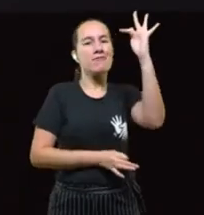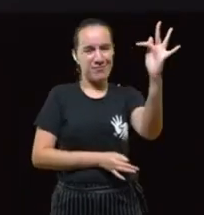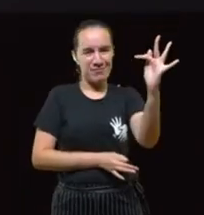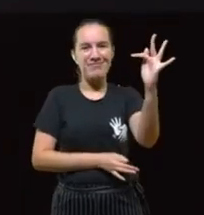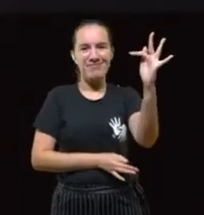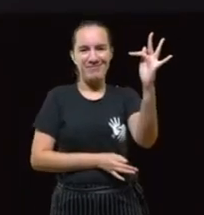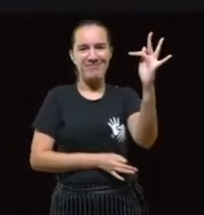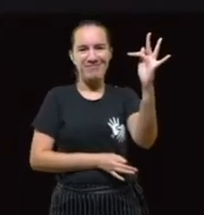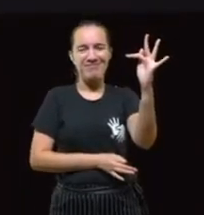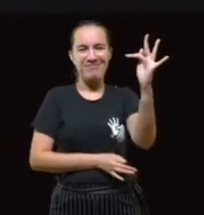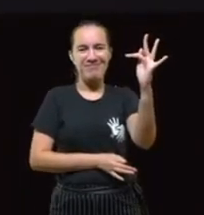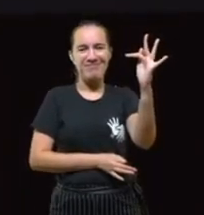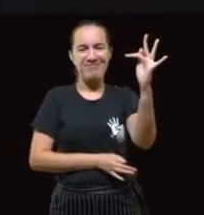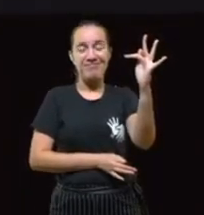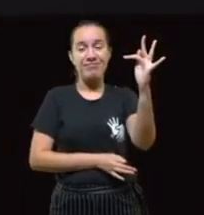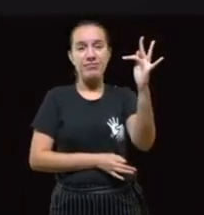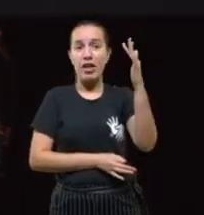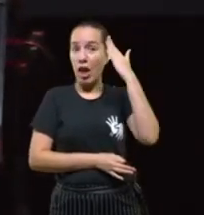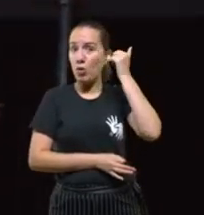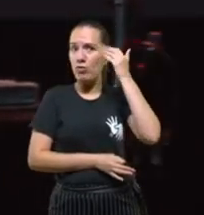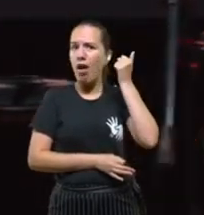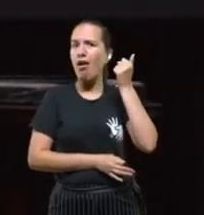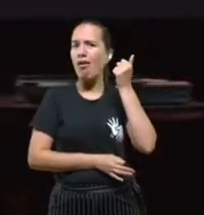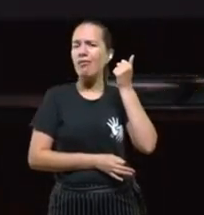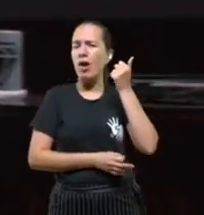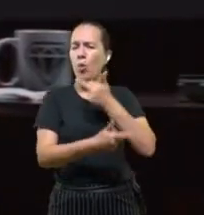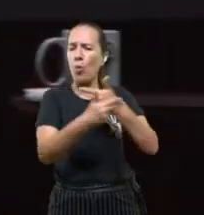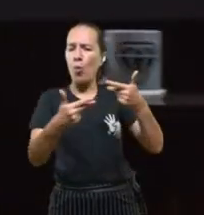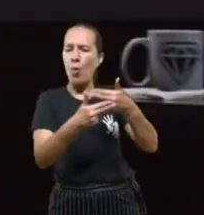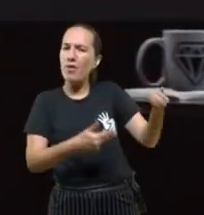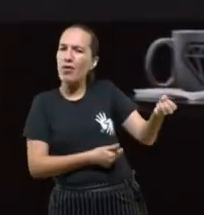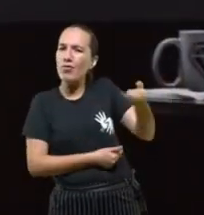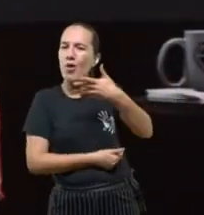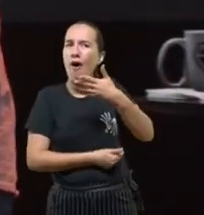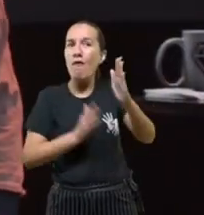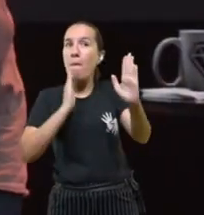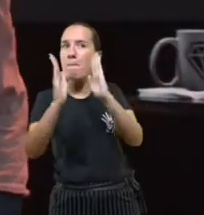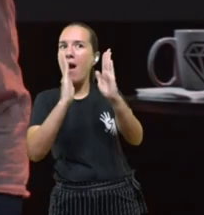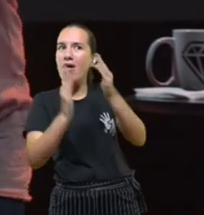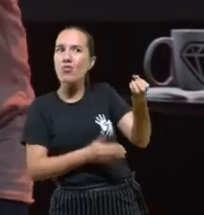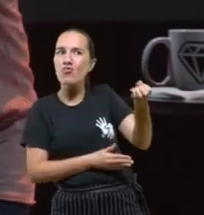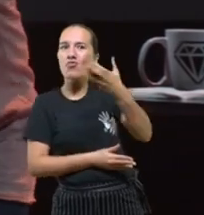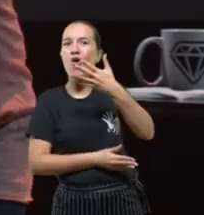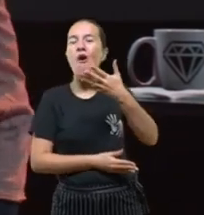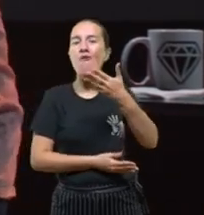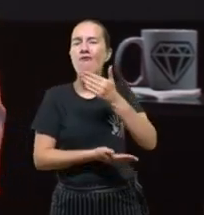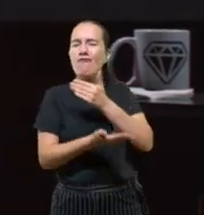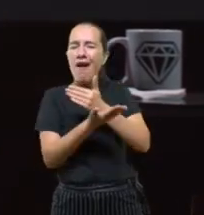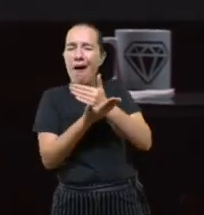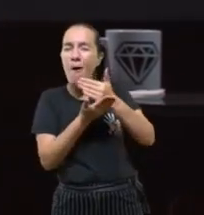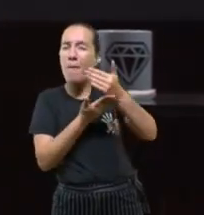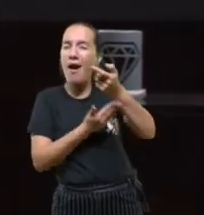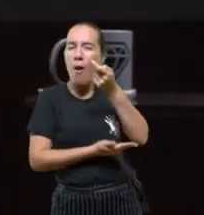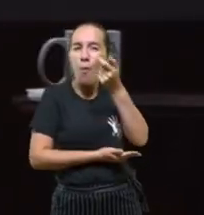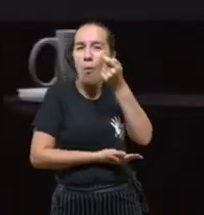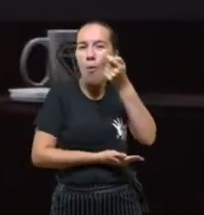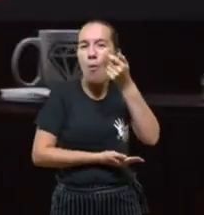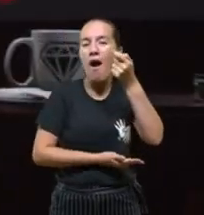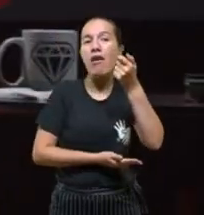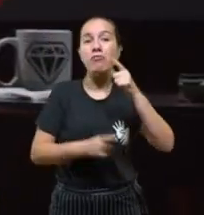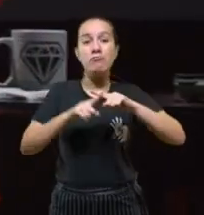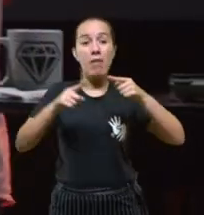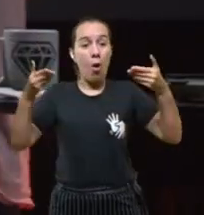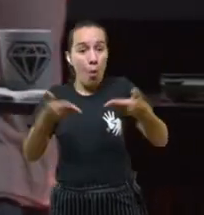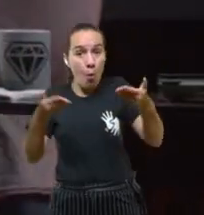isso. Eu sei que está vindo uma coisa nova, mas eu não posso perder foco naquilo que eu estou